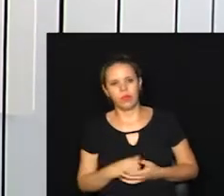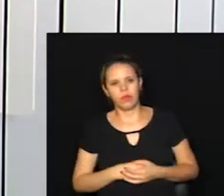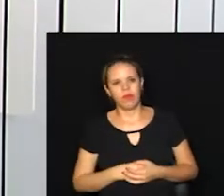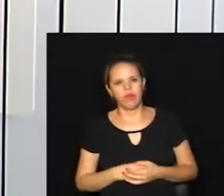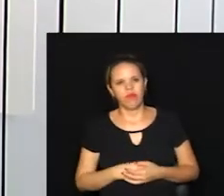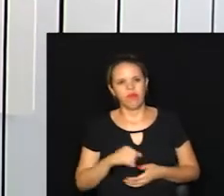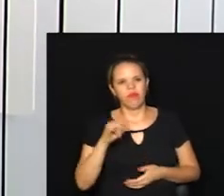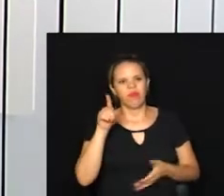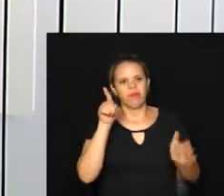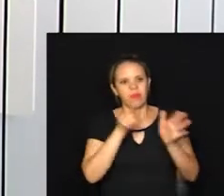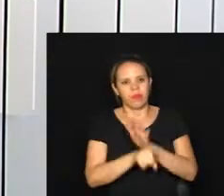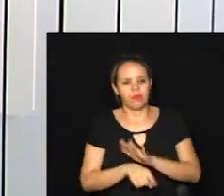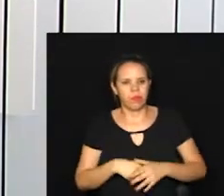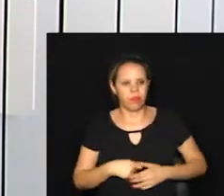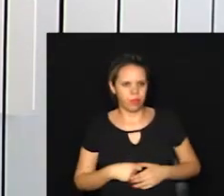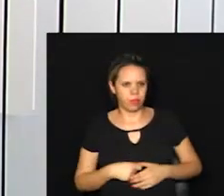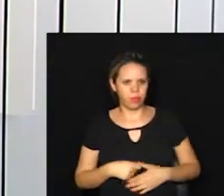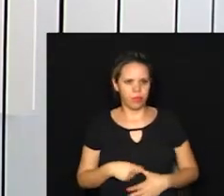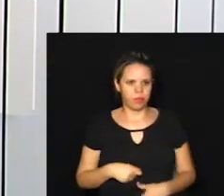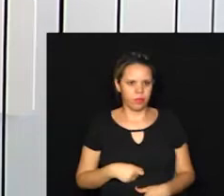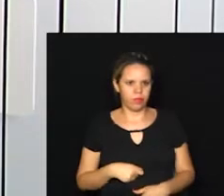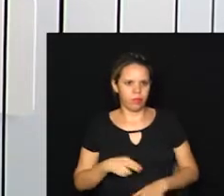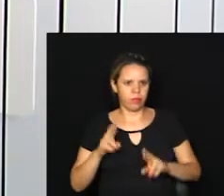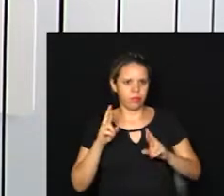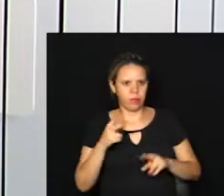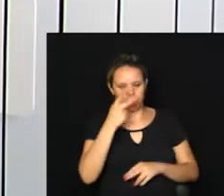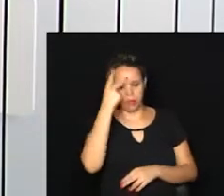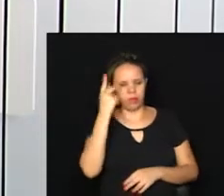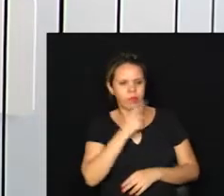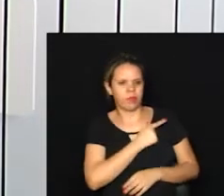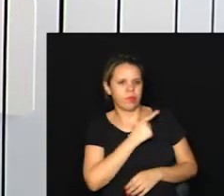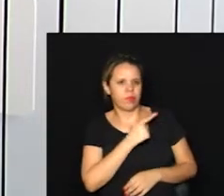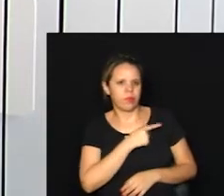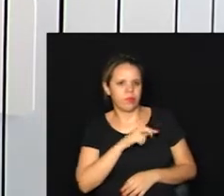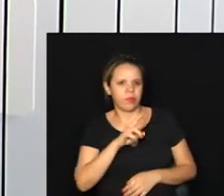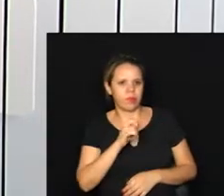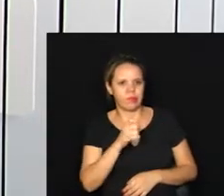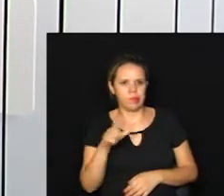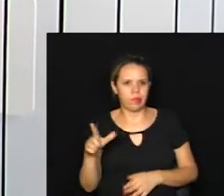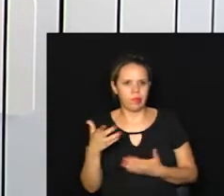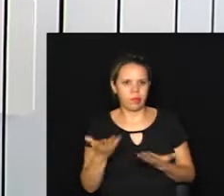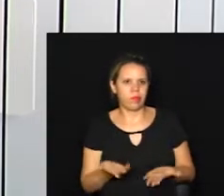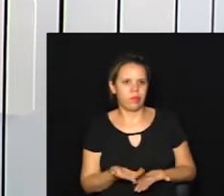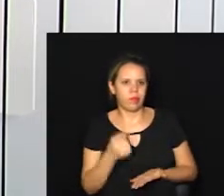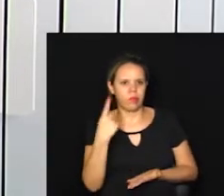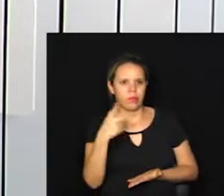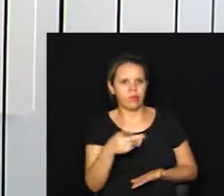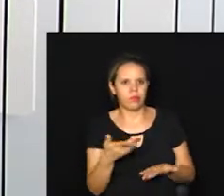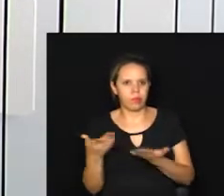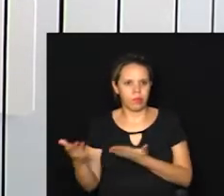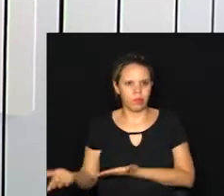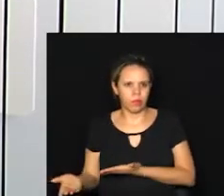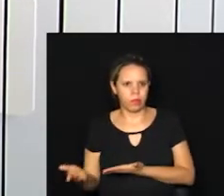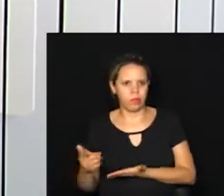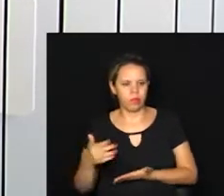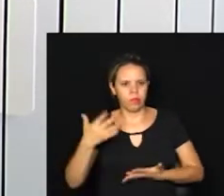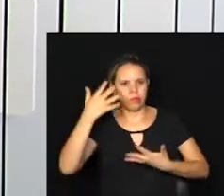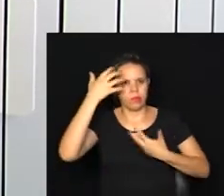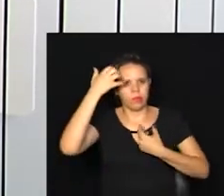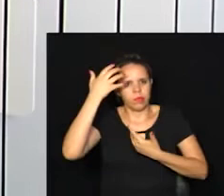Se você perguntar para o torcedor bugrino, ele vai falar, é o Rafael Costa. Do seu lado, do lado da